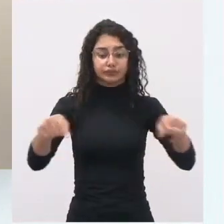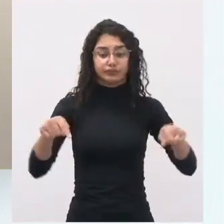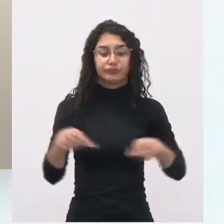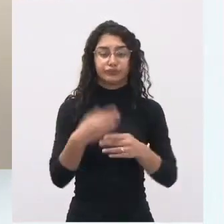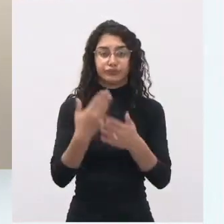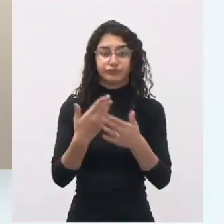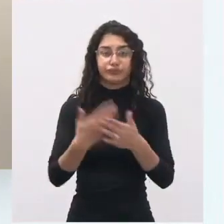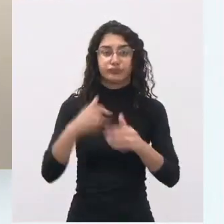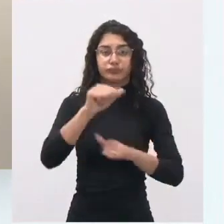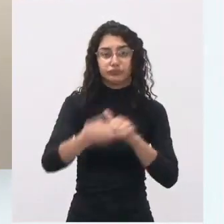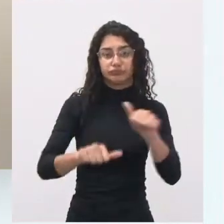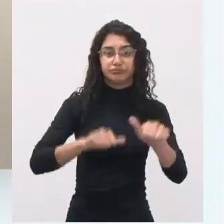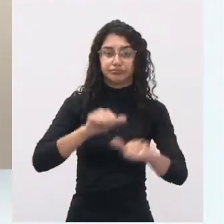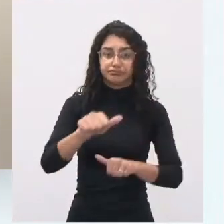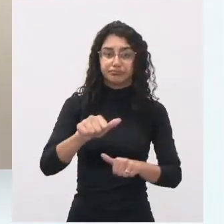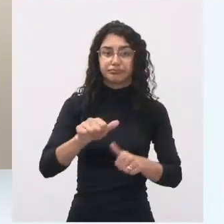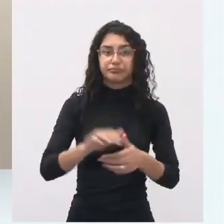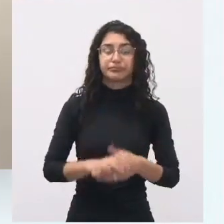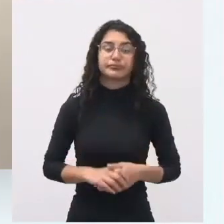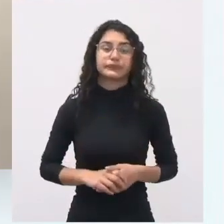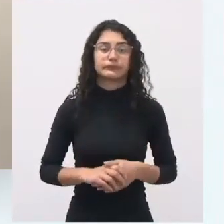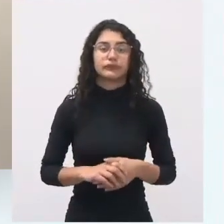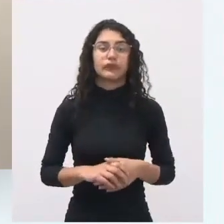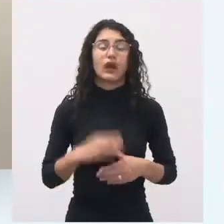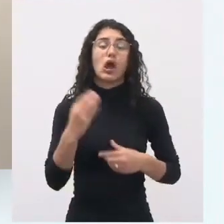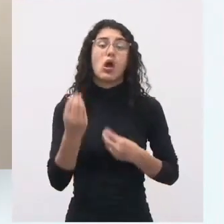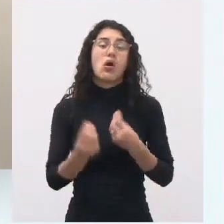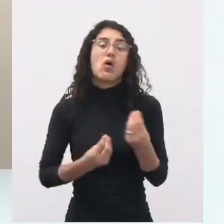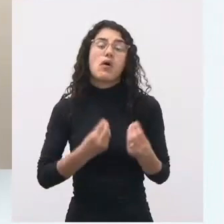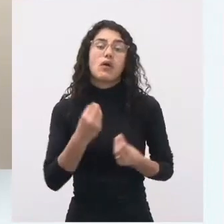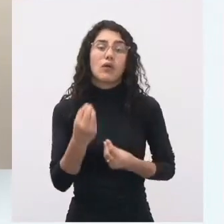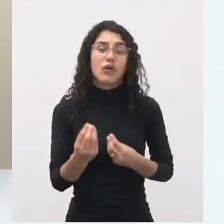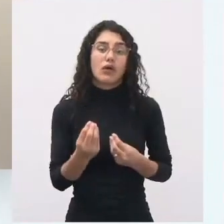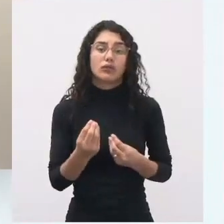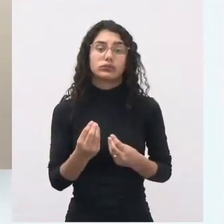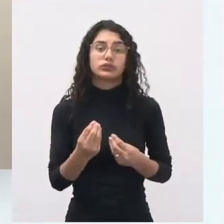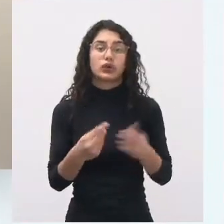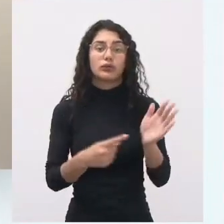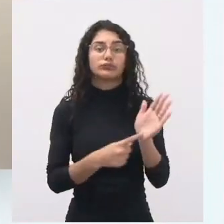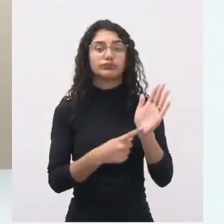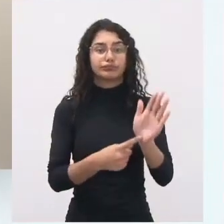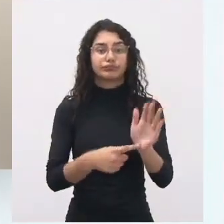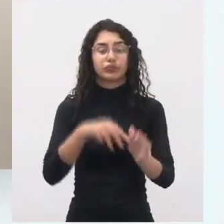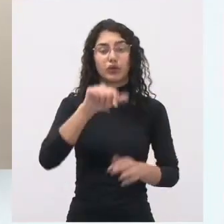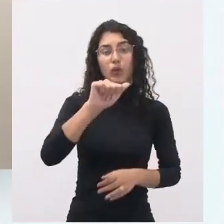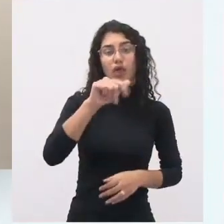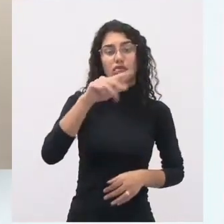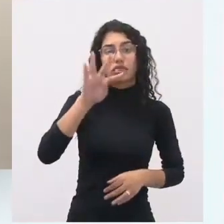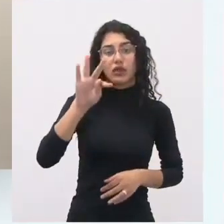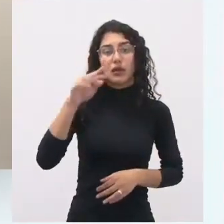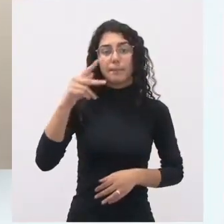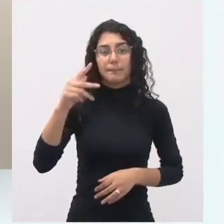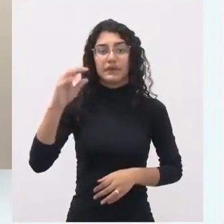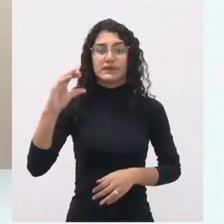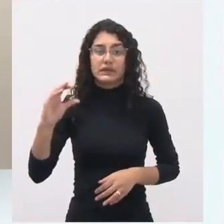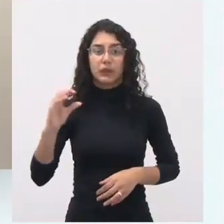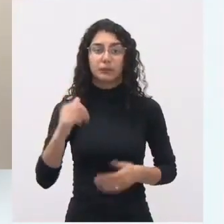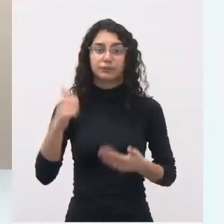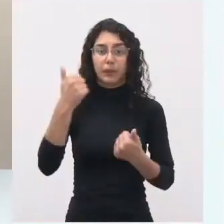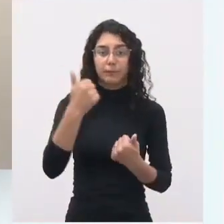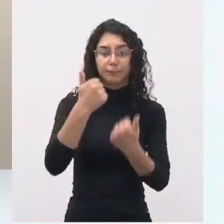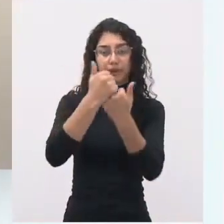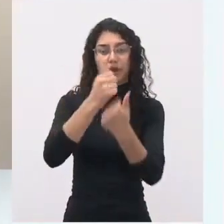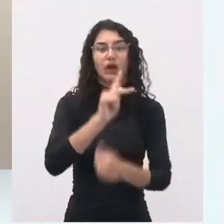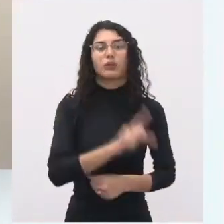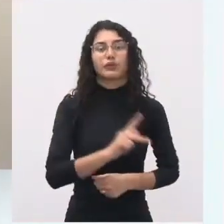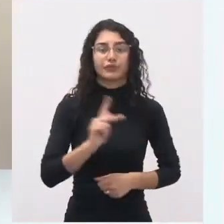como revisar o plano de formação dele, o que priorizar nos próximos ATPCs para apoiar o trabalho do professor. E o professor